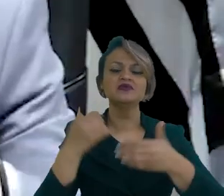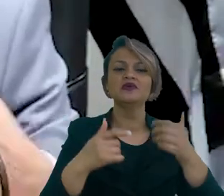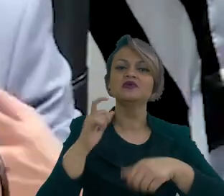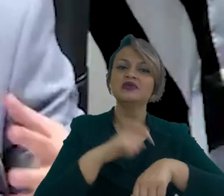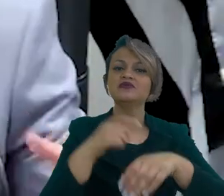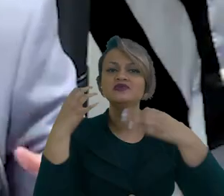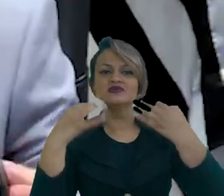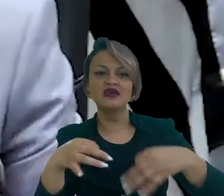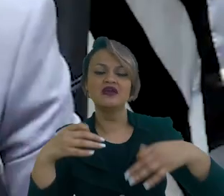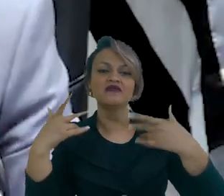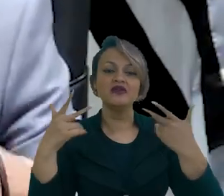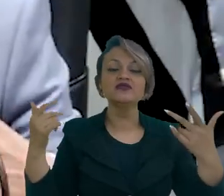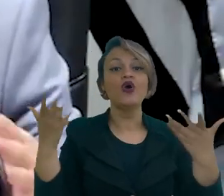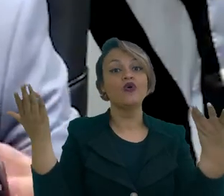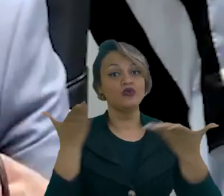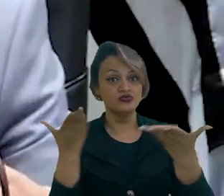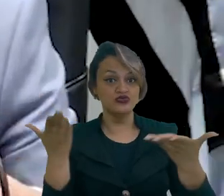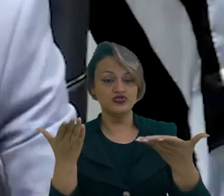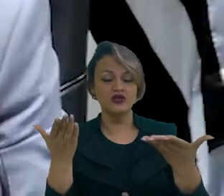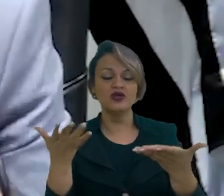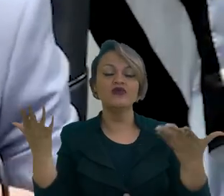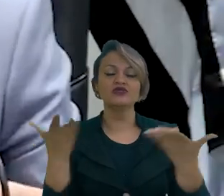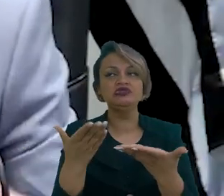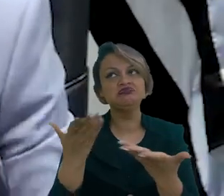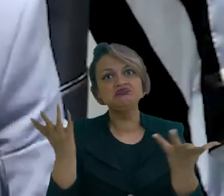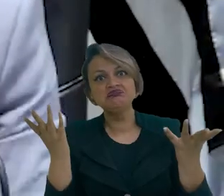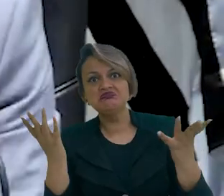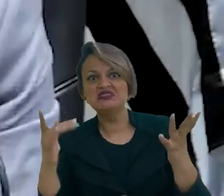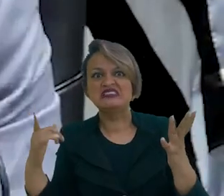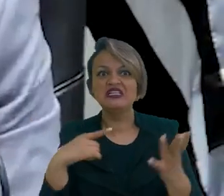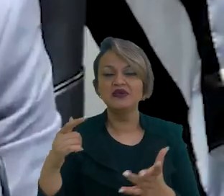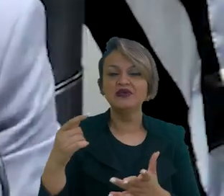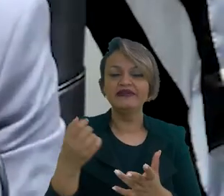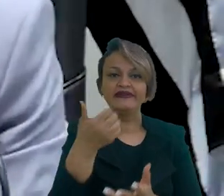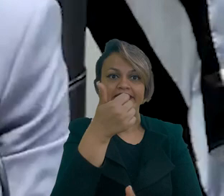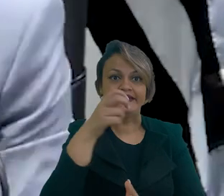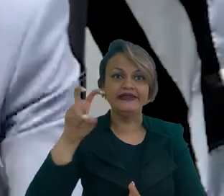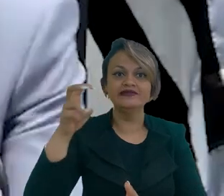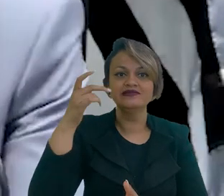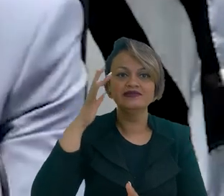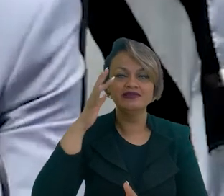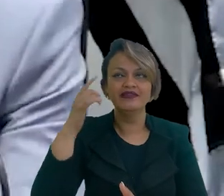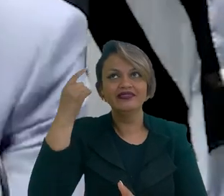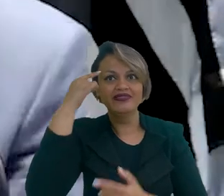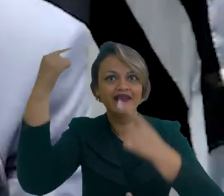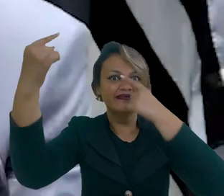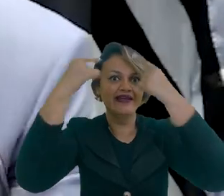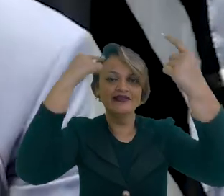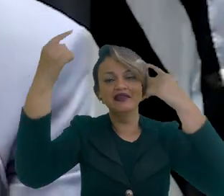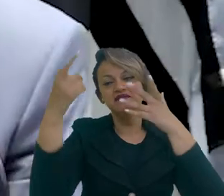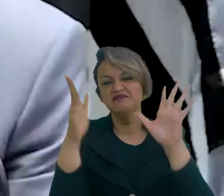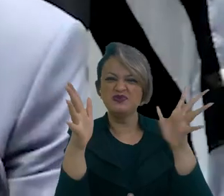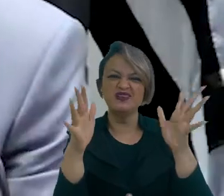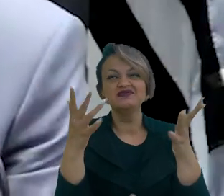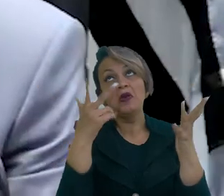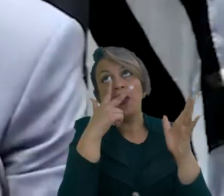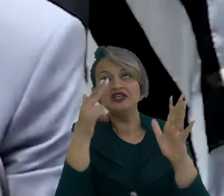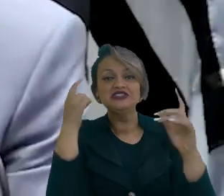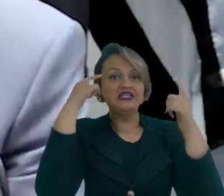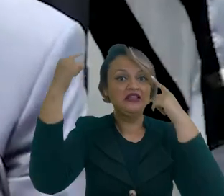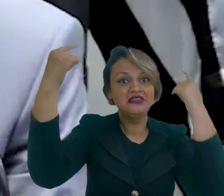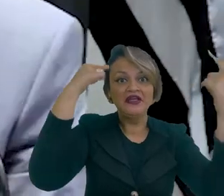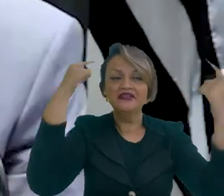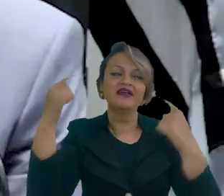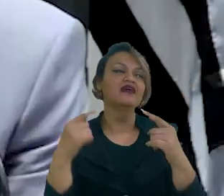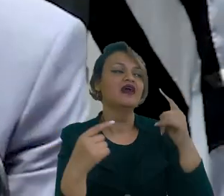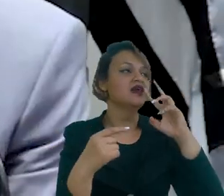debatia causalidade adequada etc hoje nós temos Não sei talvez umas 15 teorias sobre tô chutando no